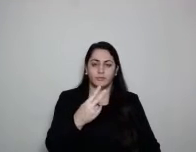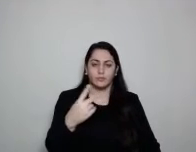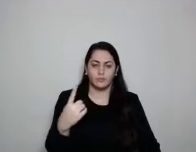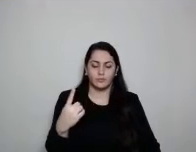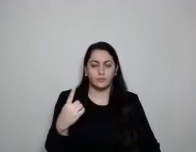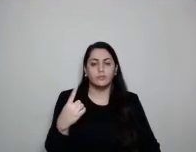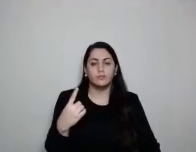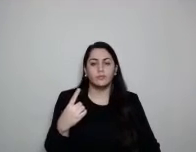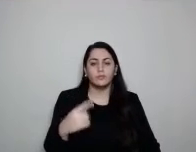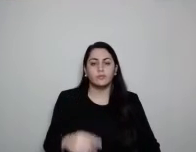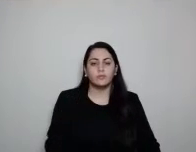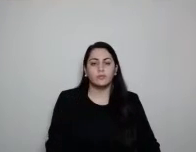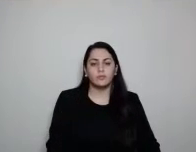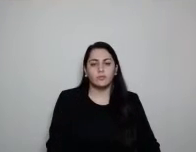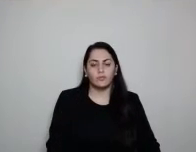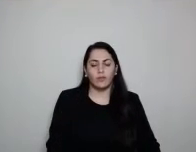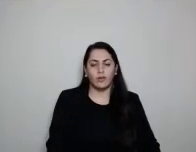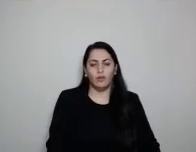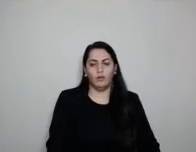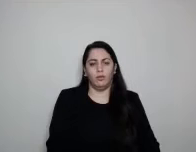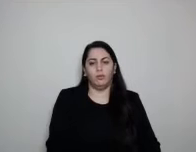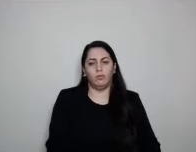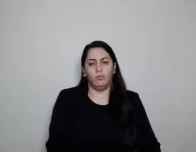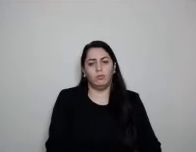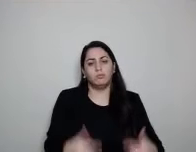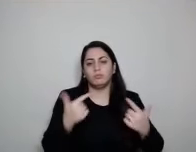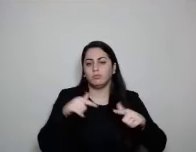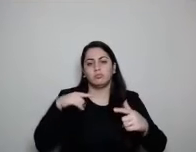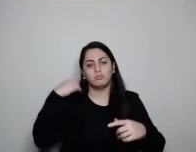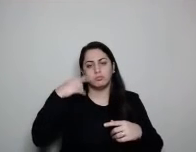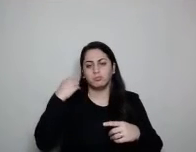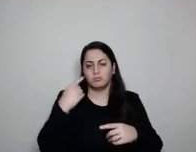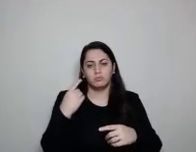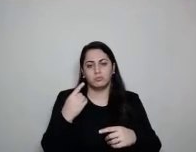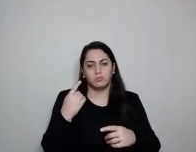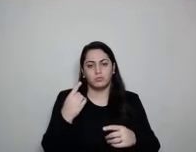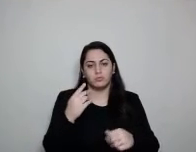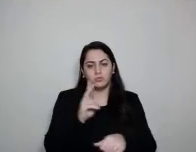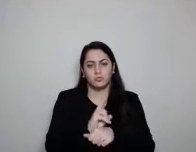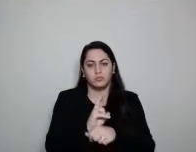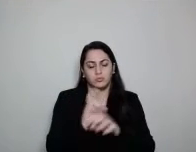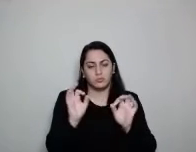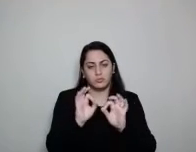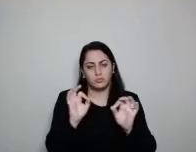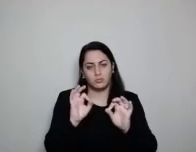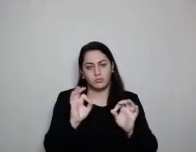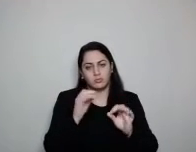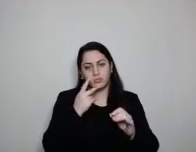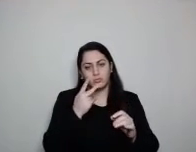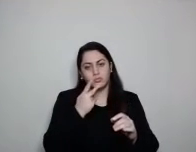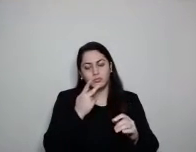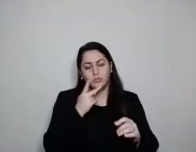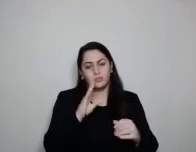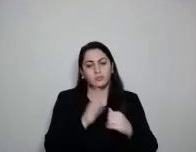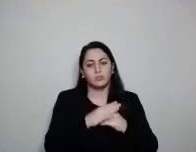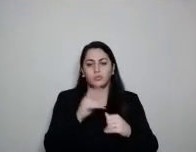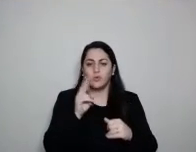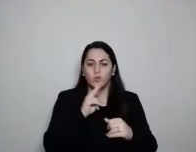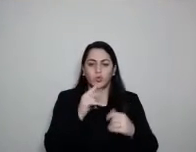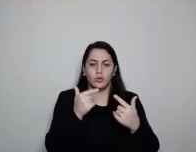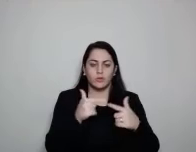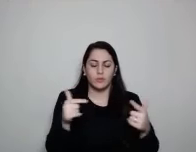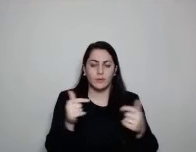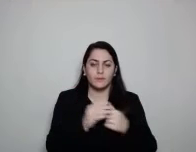08-11-503-21-2021. Mas esse aqui não cabe citação oral. Porque a decisão não versa sobre tutela provisória de urgência de evidência. Né?